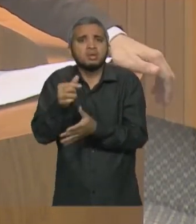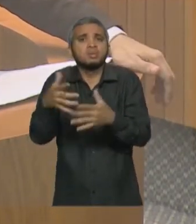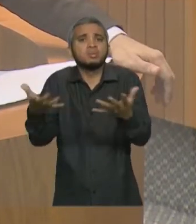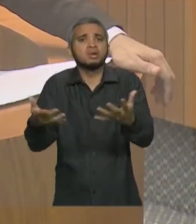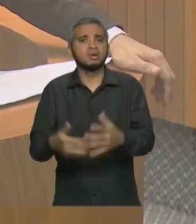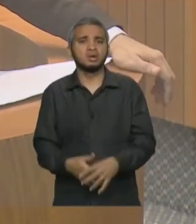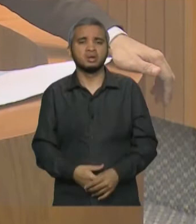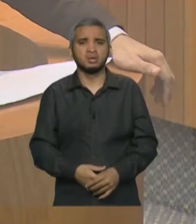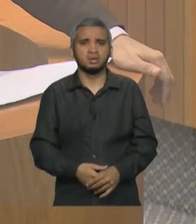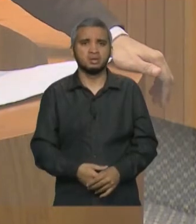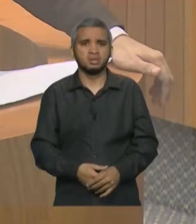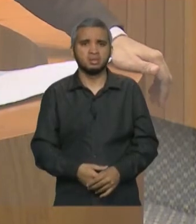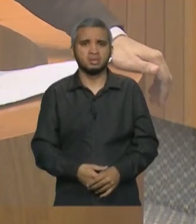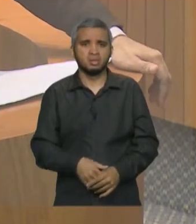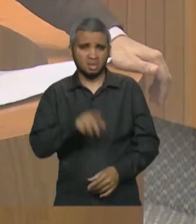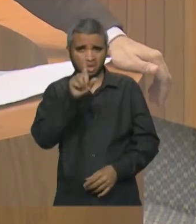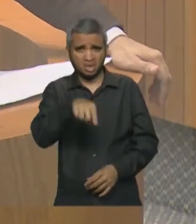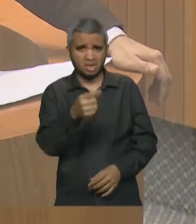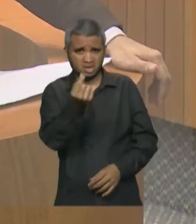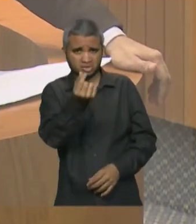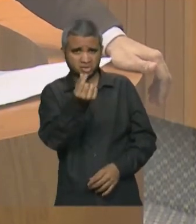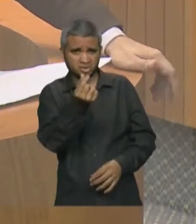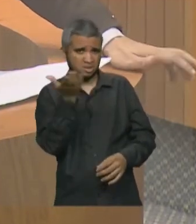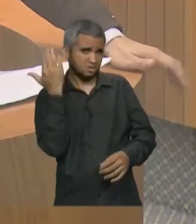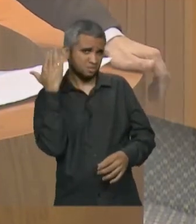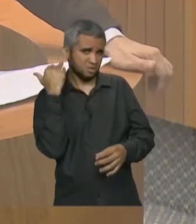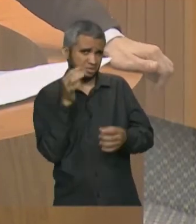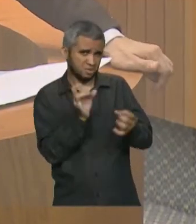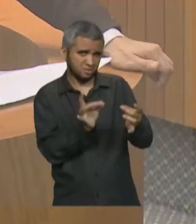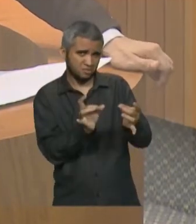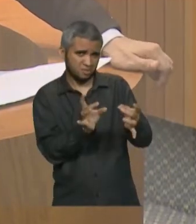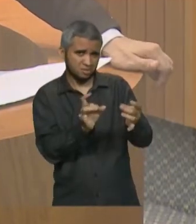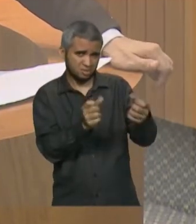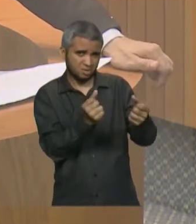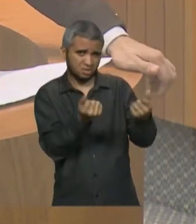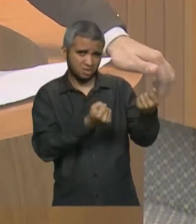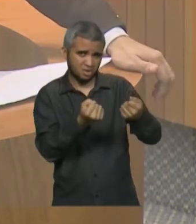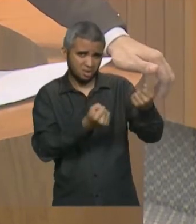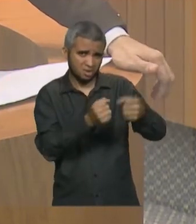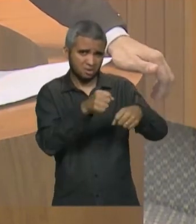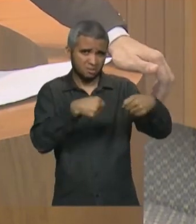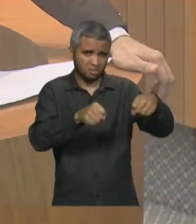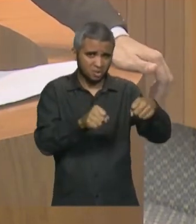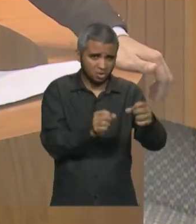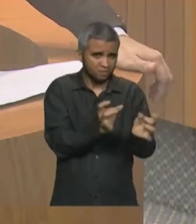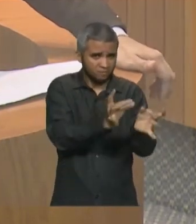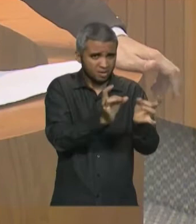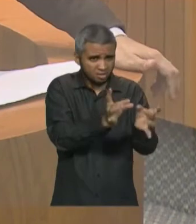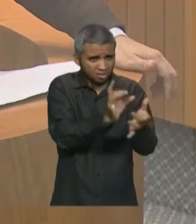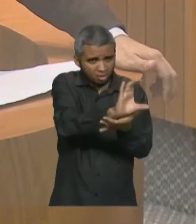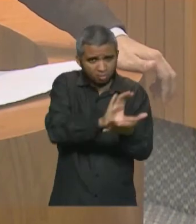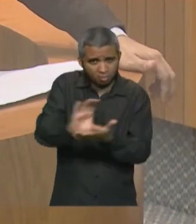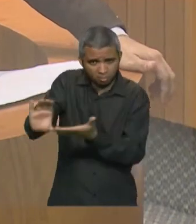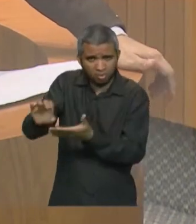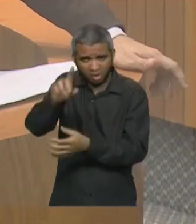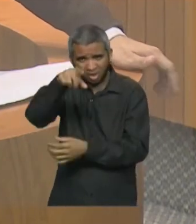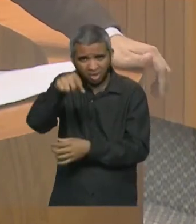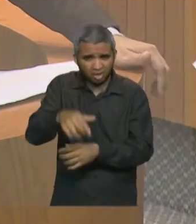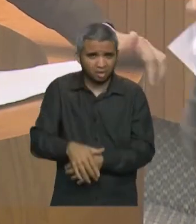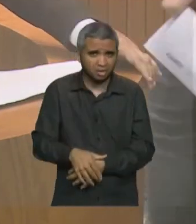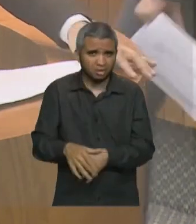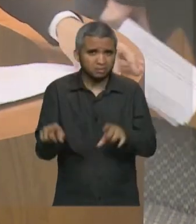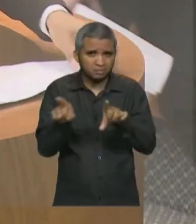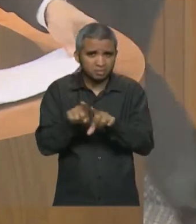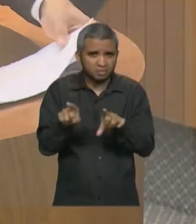maranhenses? Com dinheiro que foi desviado dos aposentados? Com dinheiro que é tirado da EMAP? Do Porto